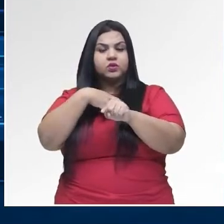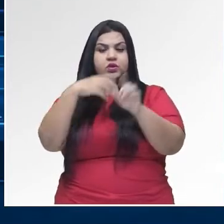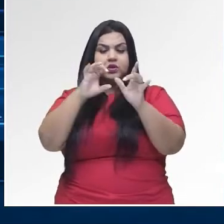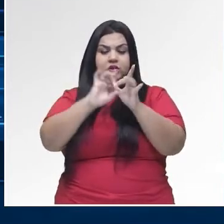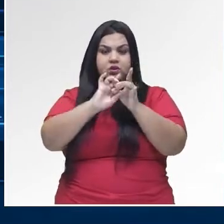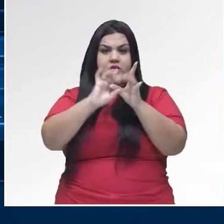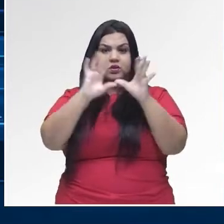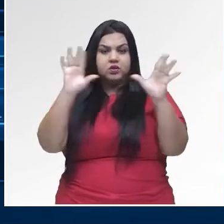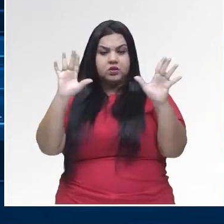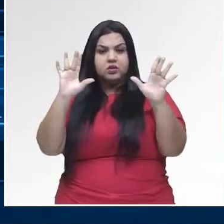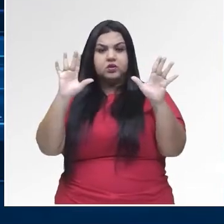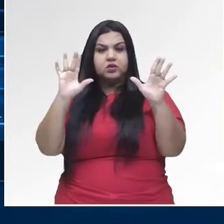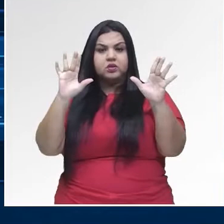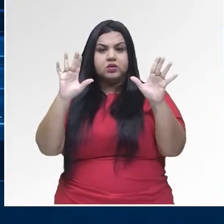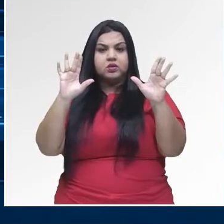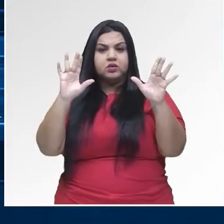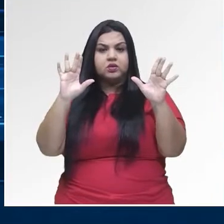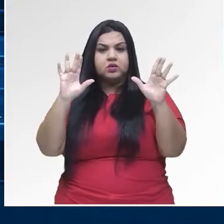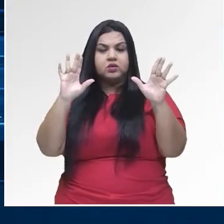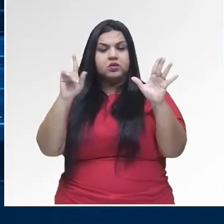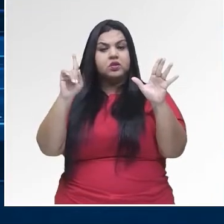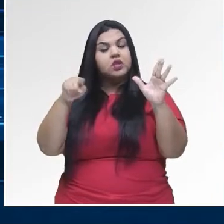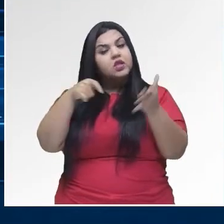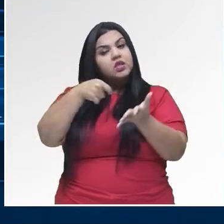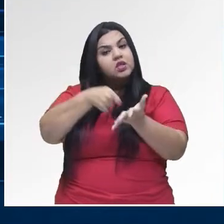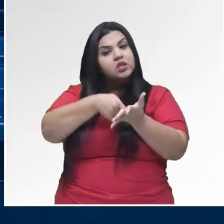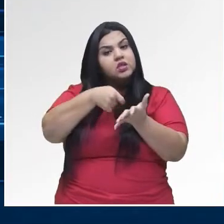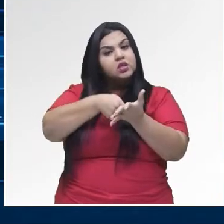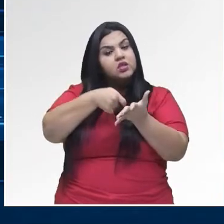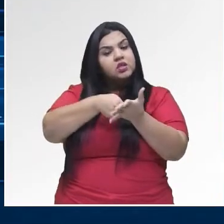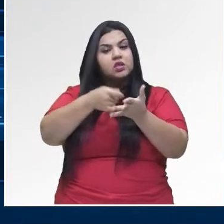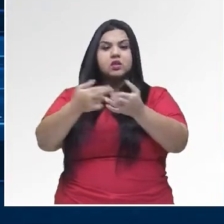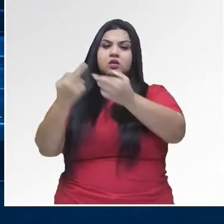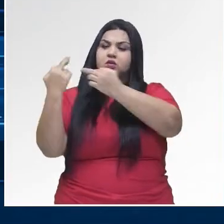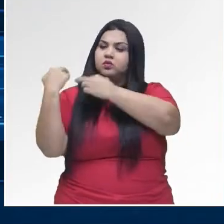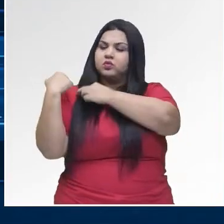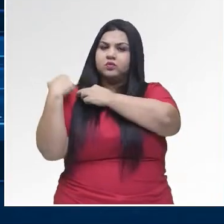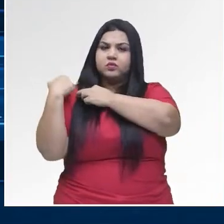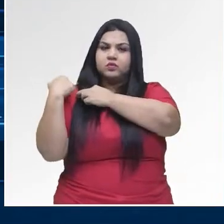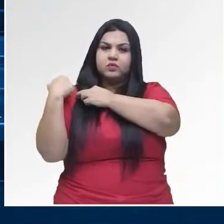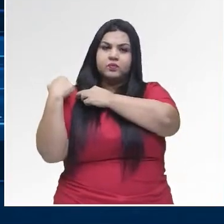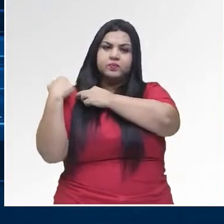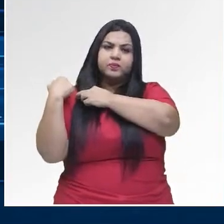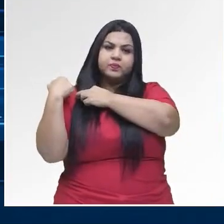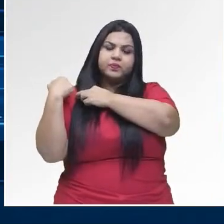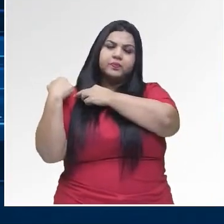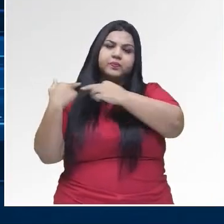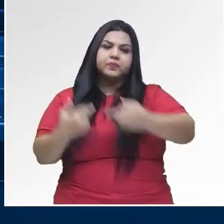liberdade, então, ela exige a responsabilidade, né?